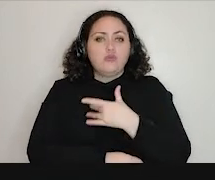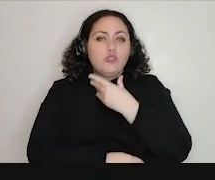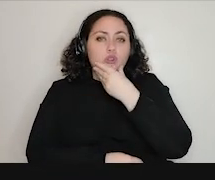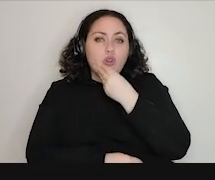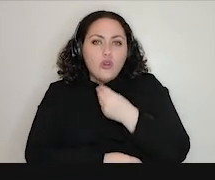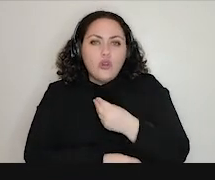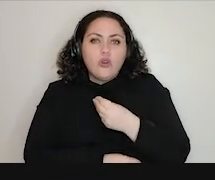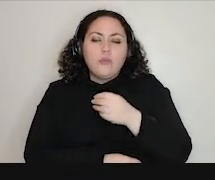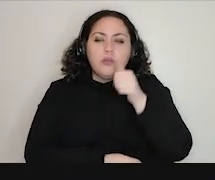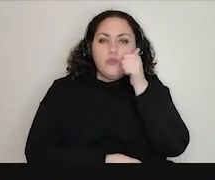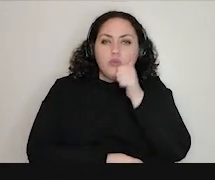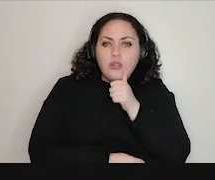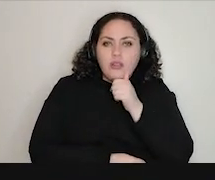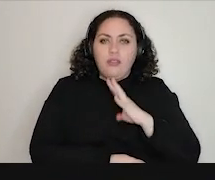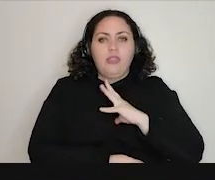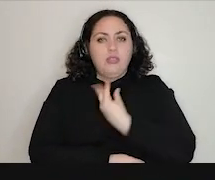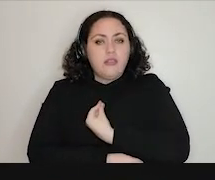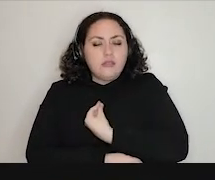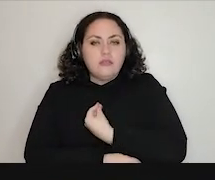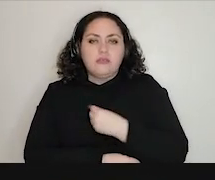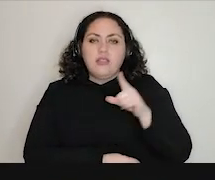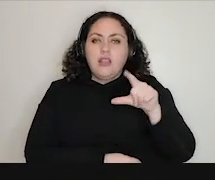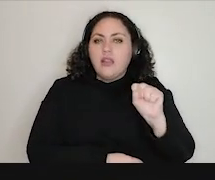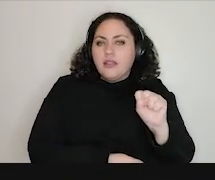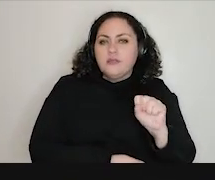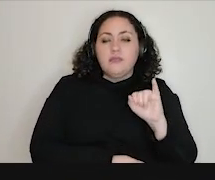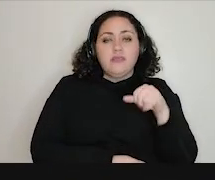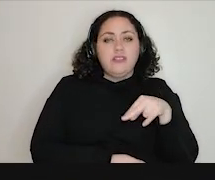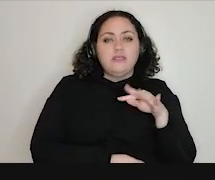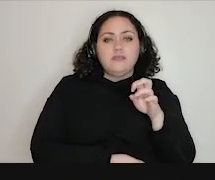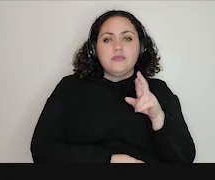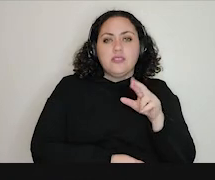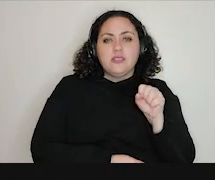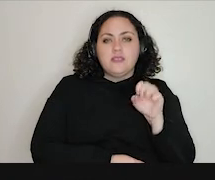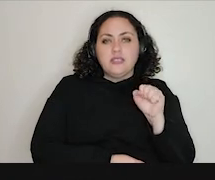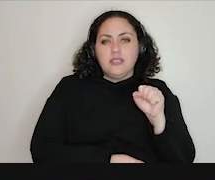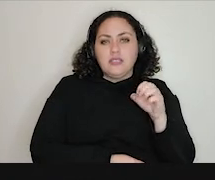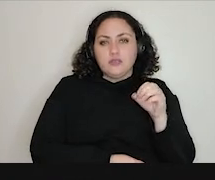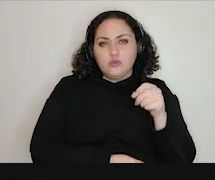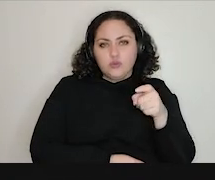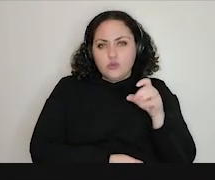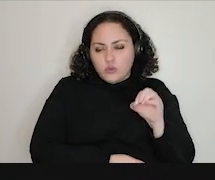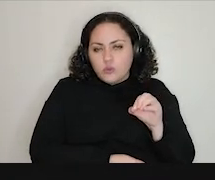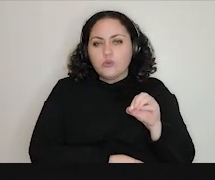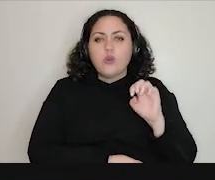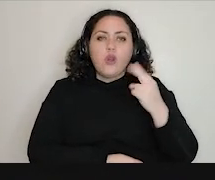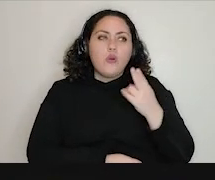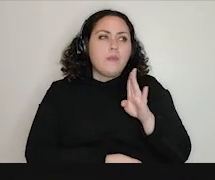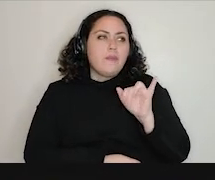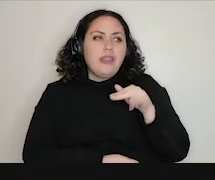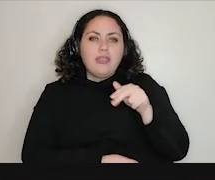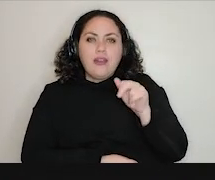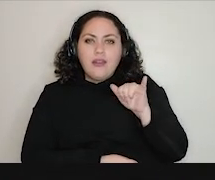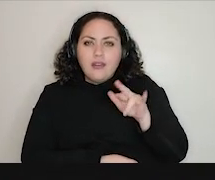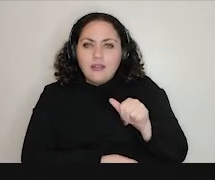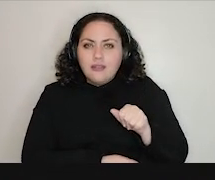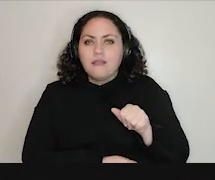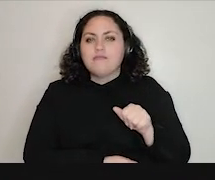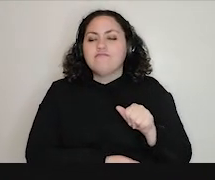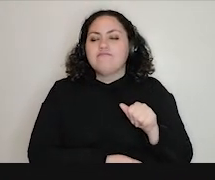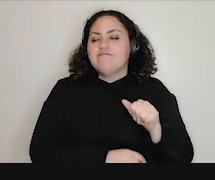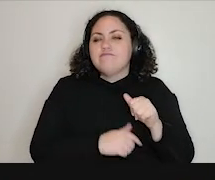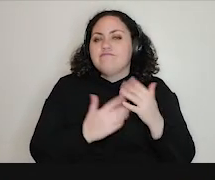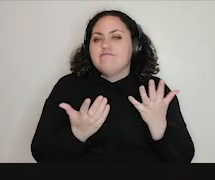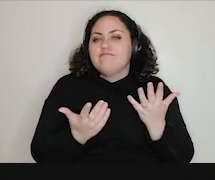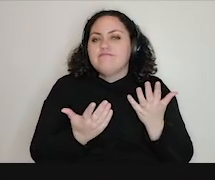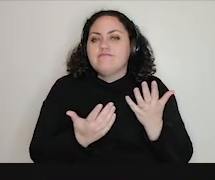homem trans, da pessoa intersexo, da mulher lésbica, da mulher bissexual, daí do homem trans, da pessoa não binária. Mas, por